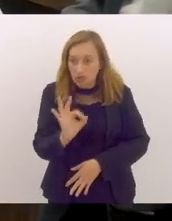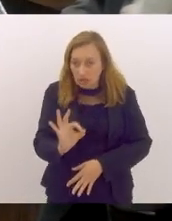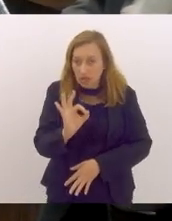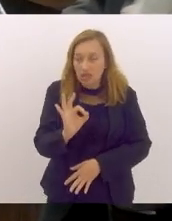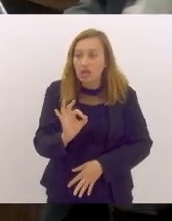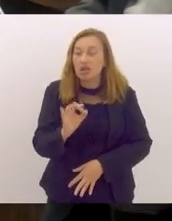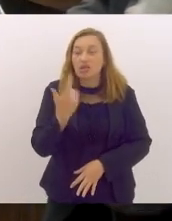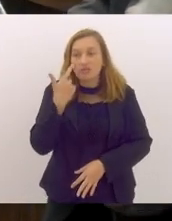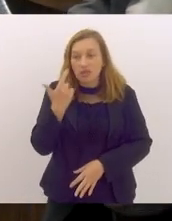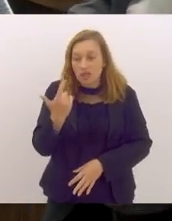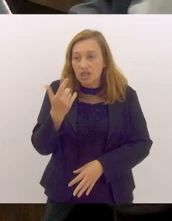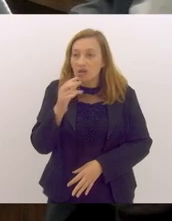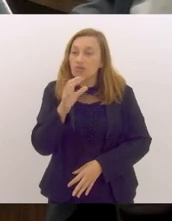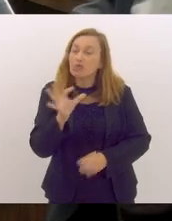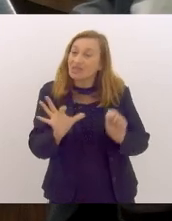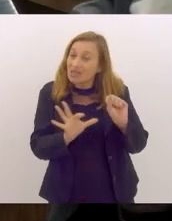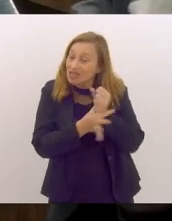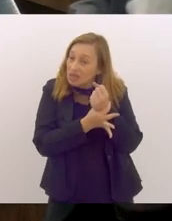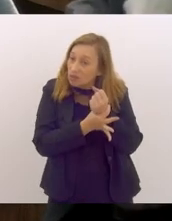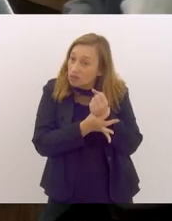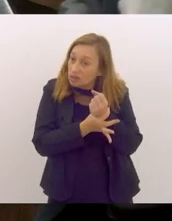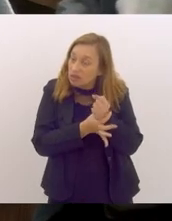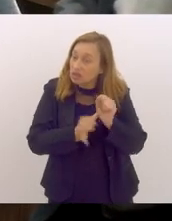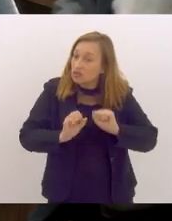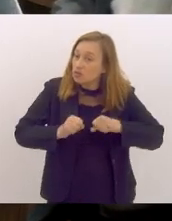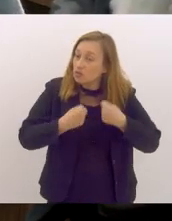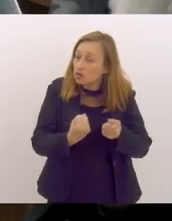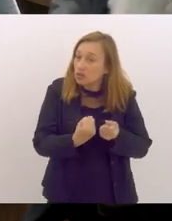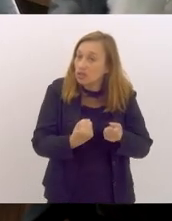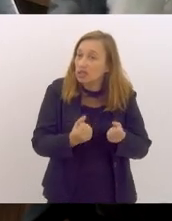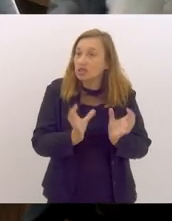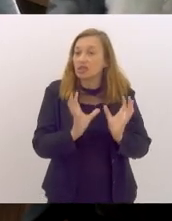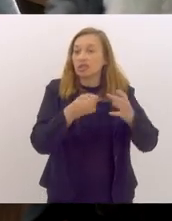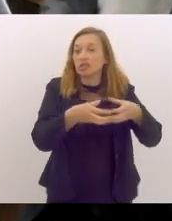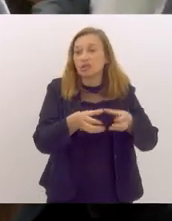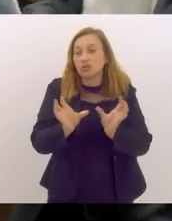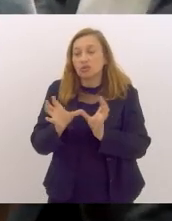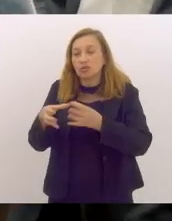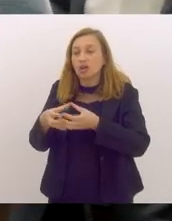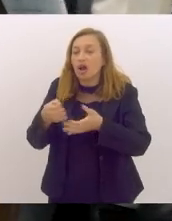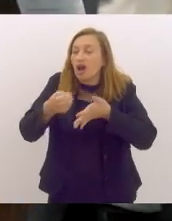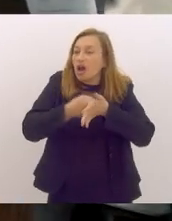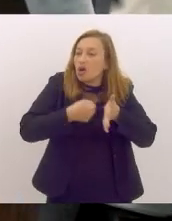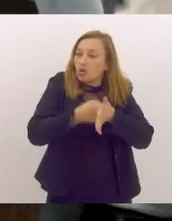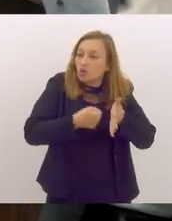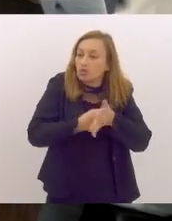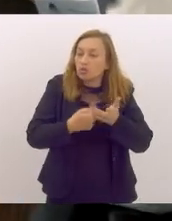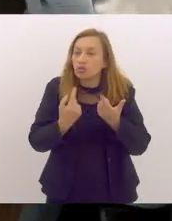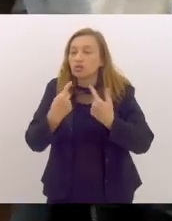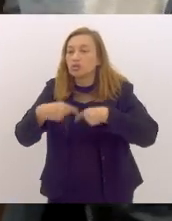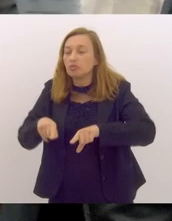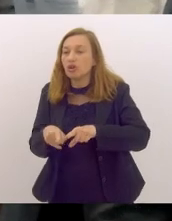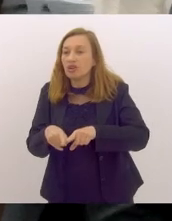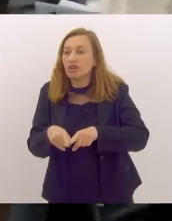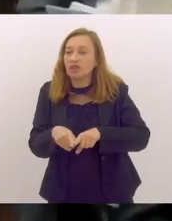a gente vai ter uma garantia que a gente vai fortalecer as cooperativas, a luta contra o agrotóxico, por uma